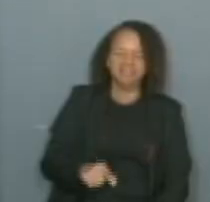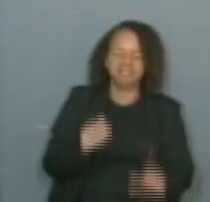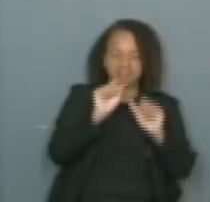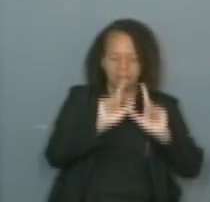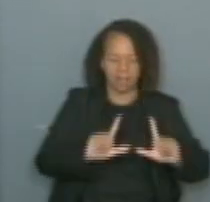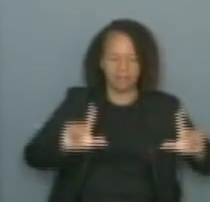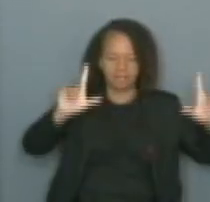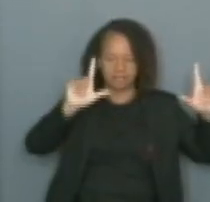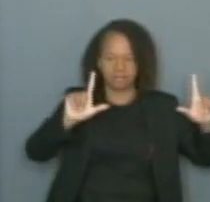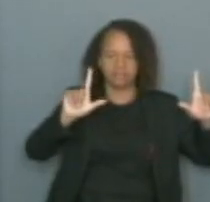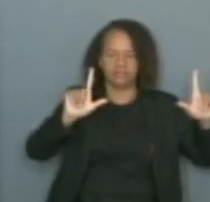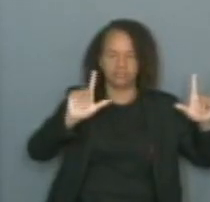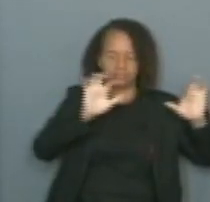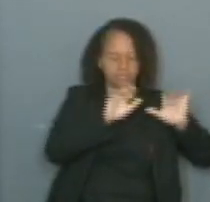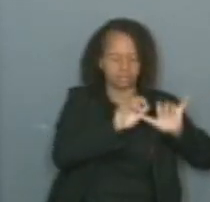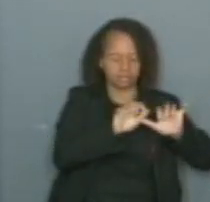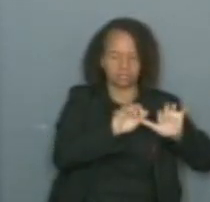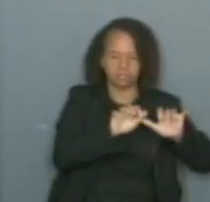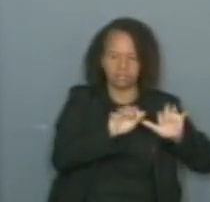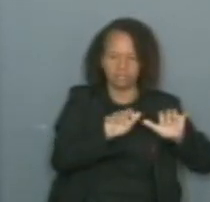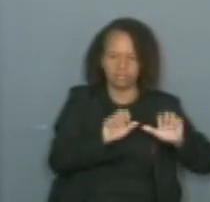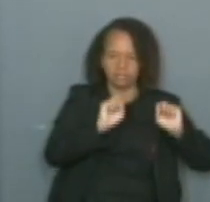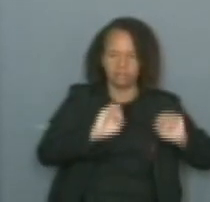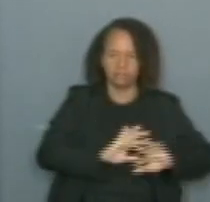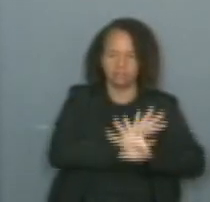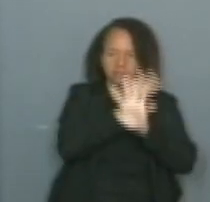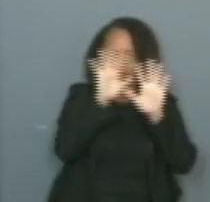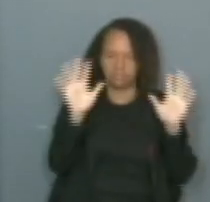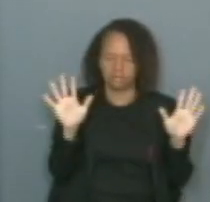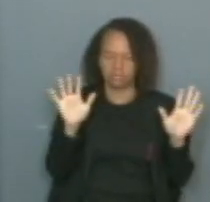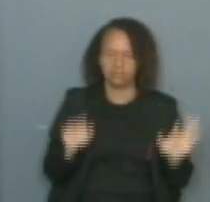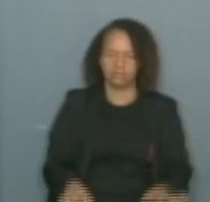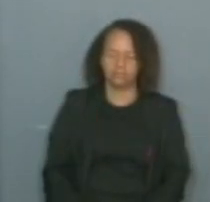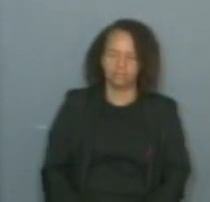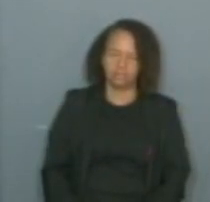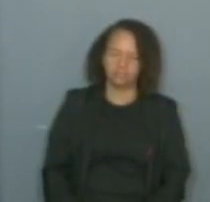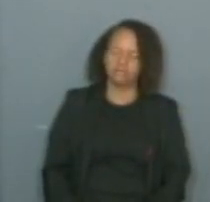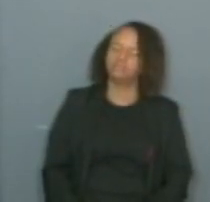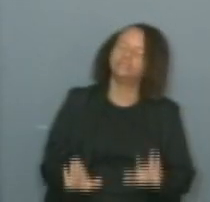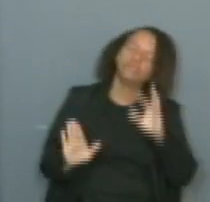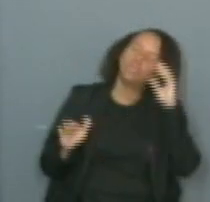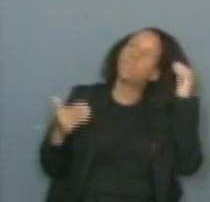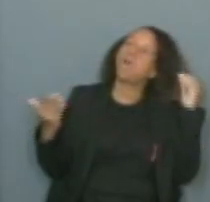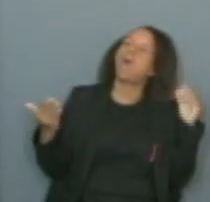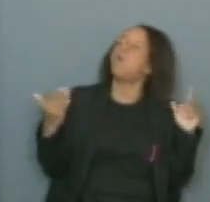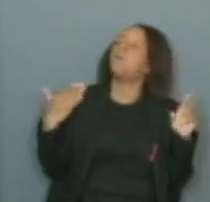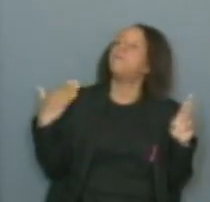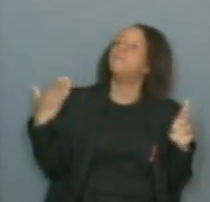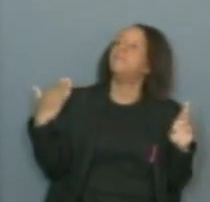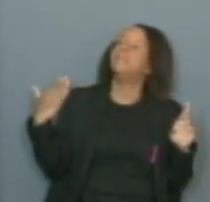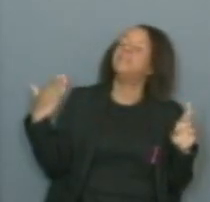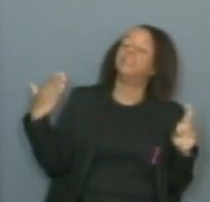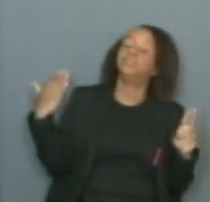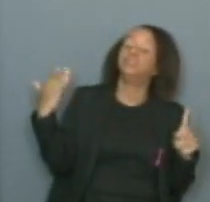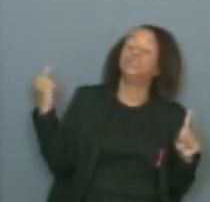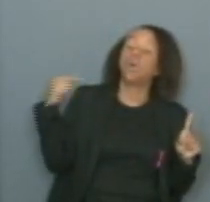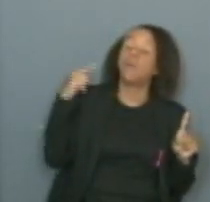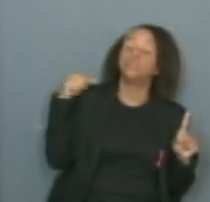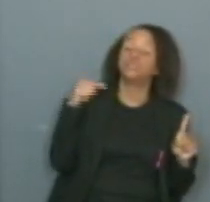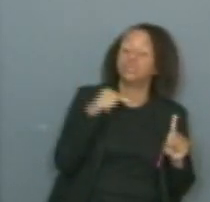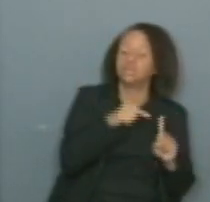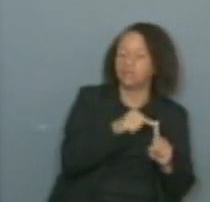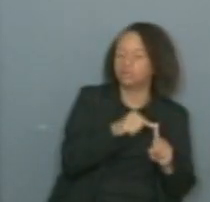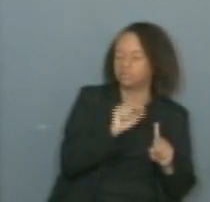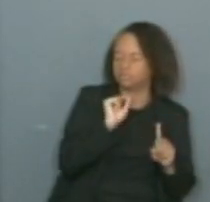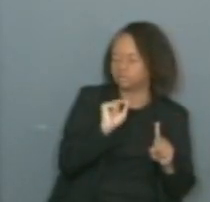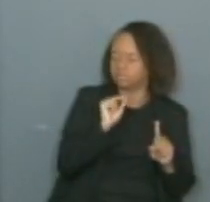painel digital de transparência. Qual é o objetivo? Que esse painel apresente,